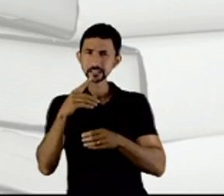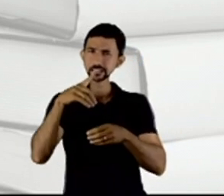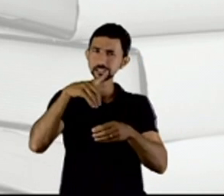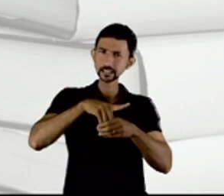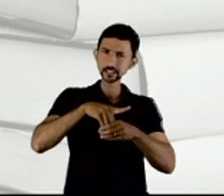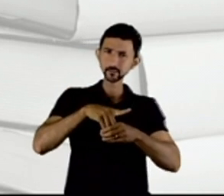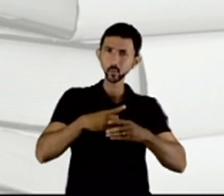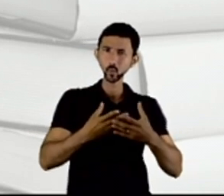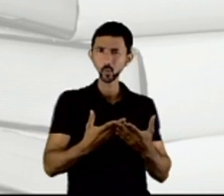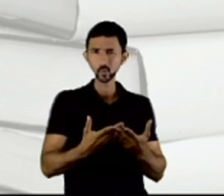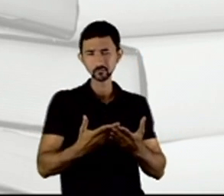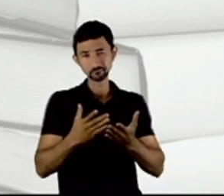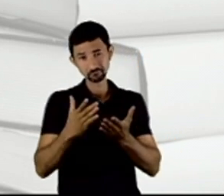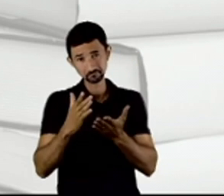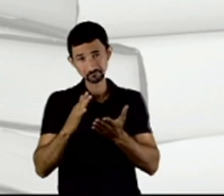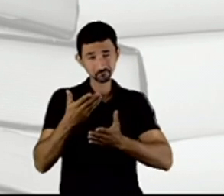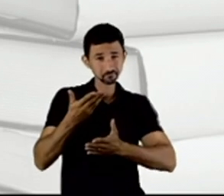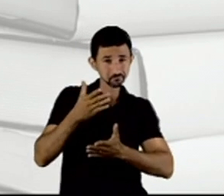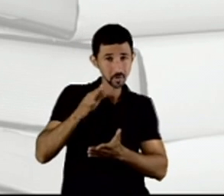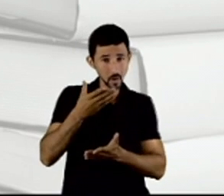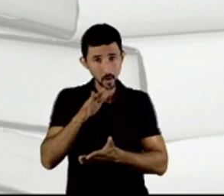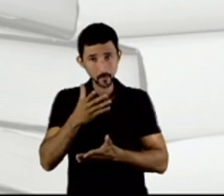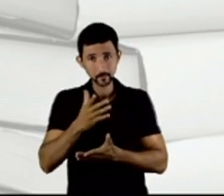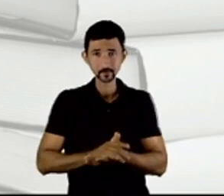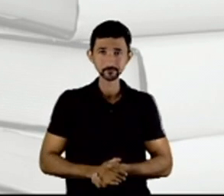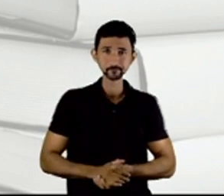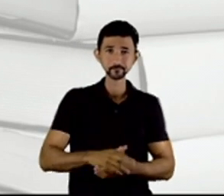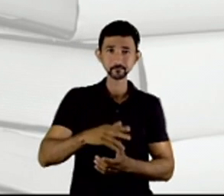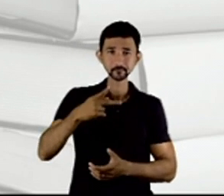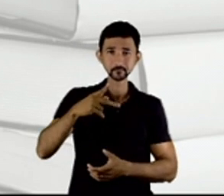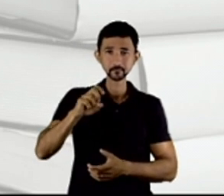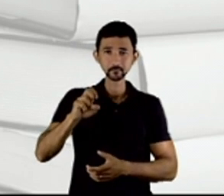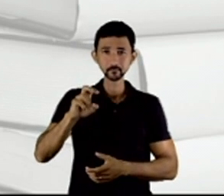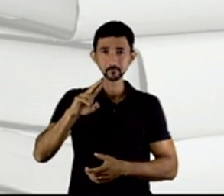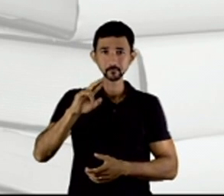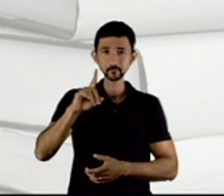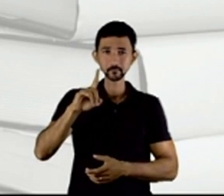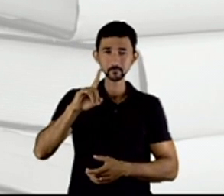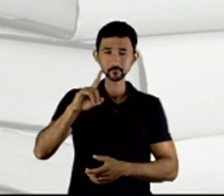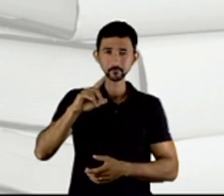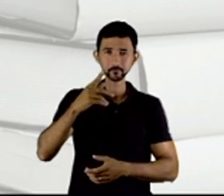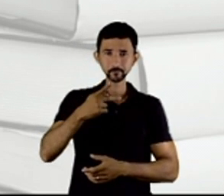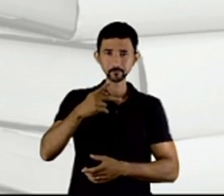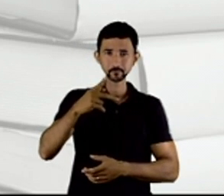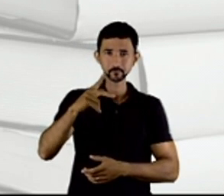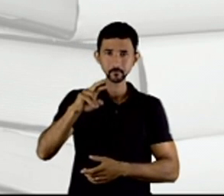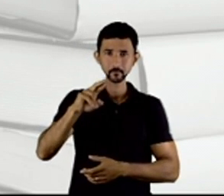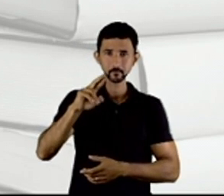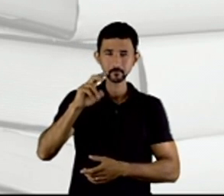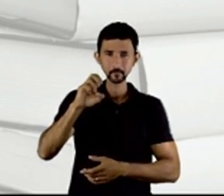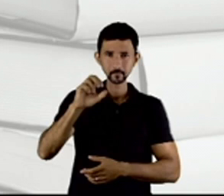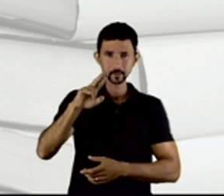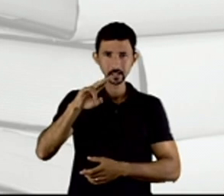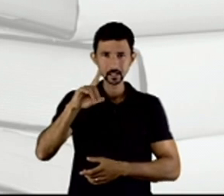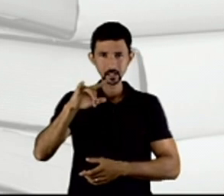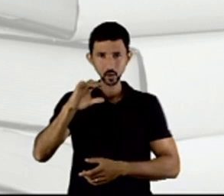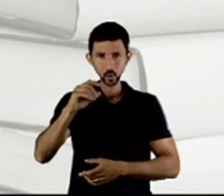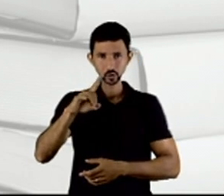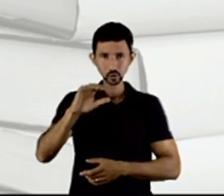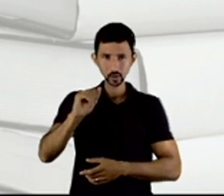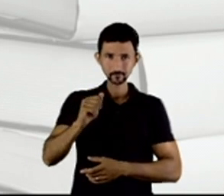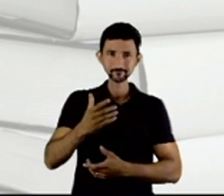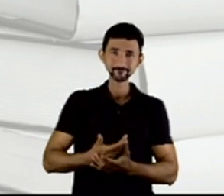pouquinho, certo? Uma parte. Periódica seria que se repete, um certo padrão, certo?